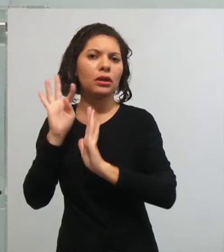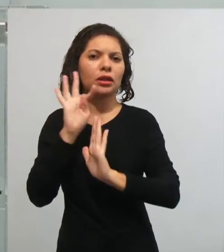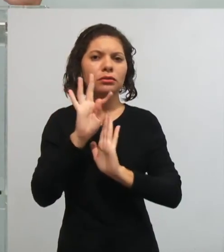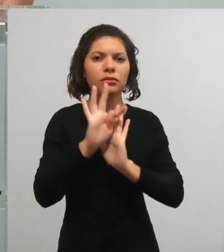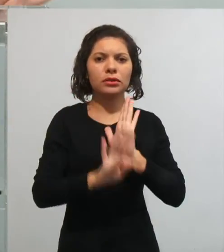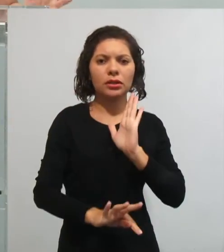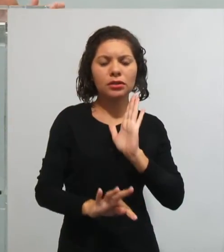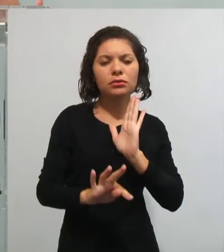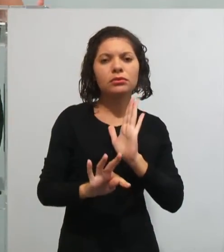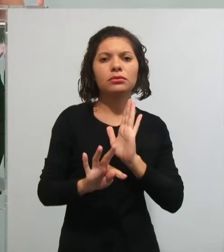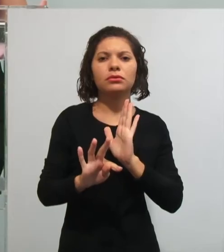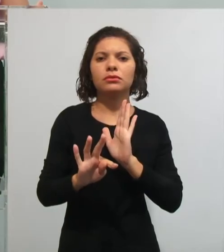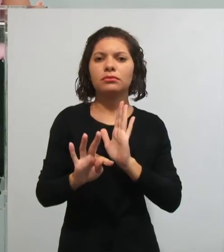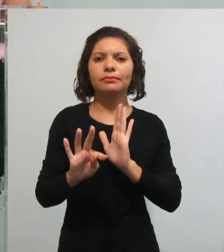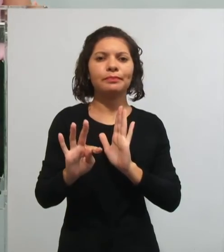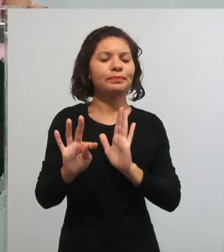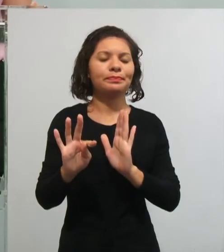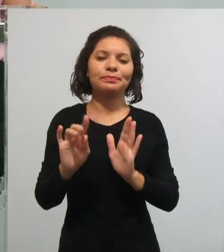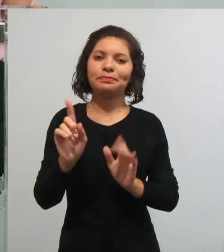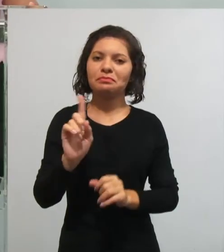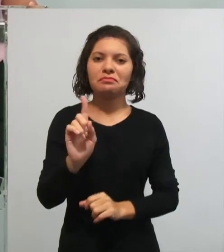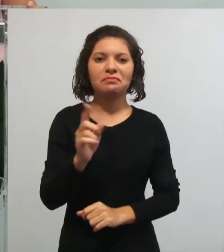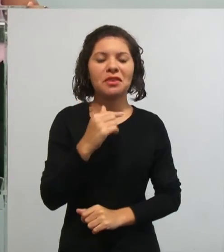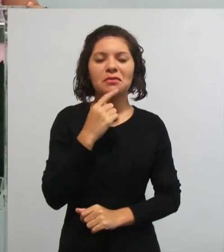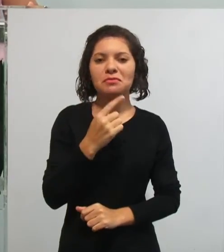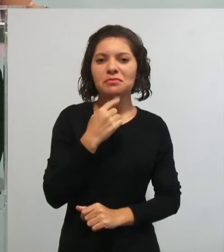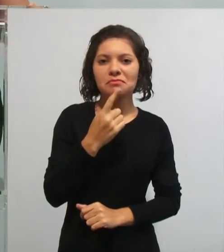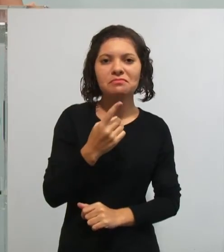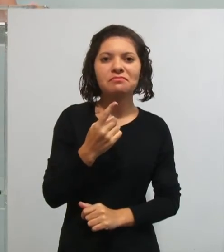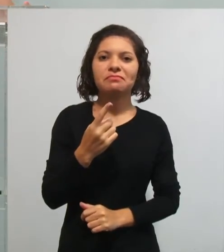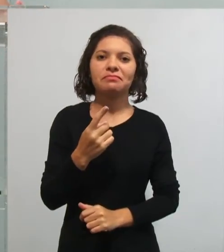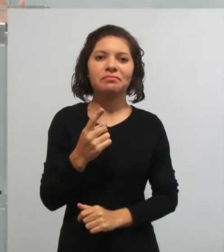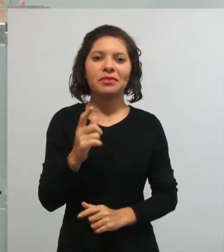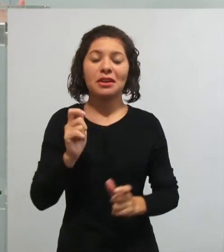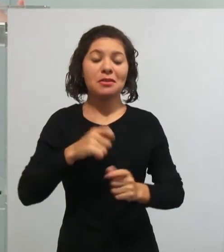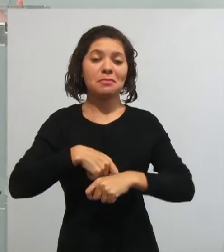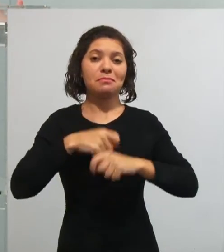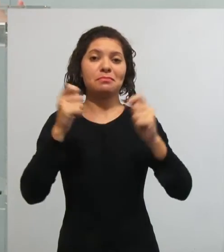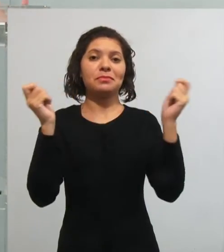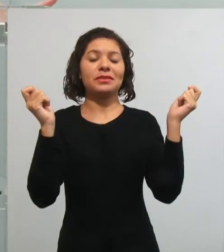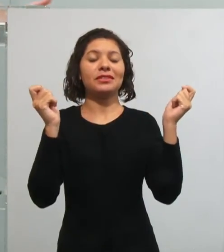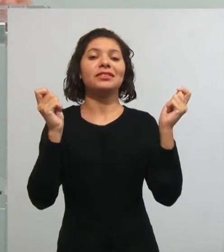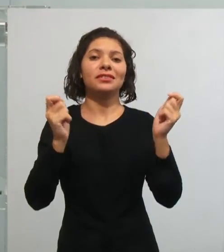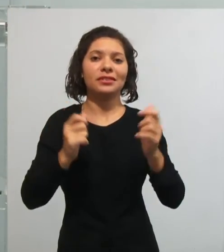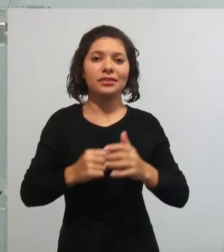jeito que ele pensou, coitado, vai ficar doido, né?